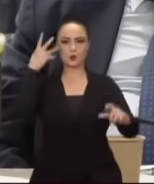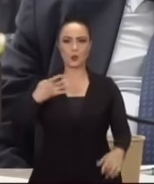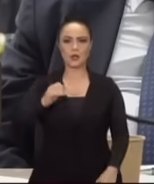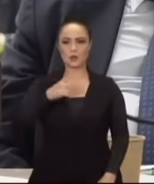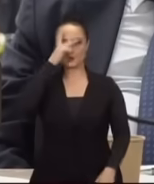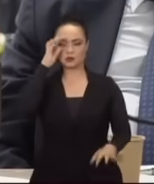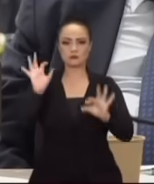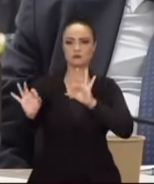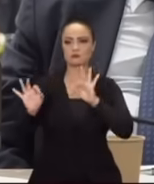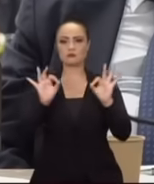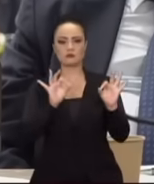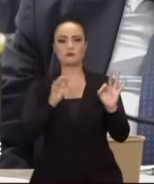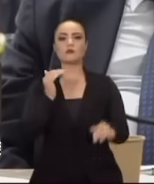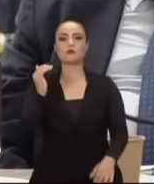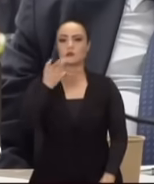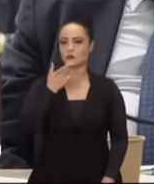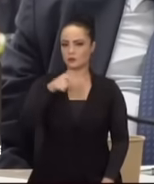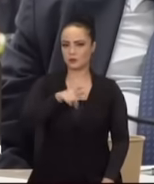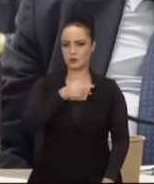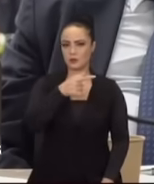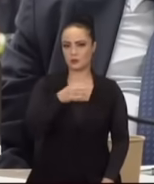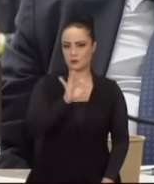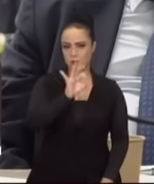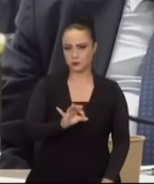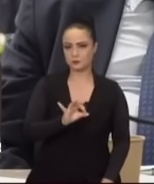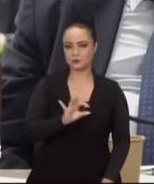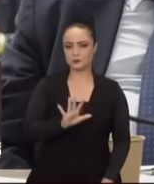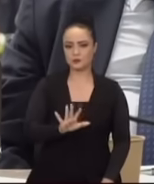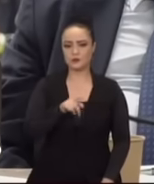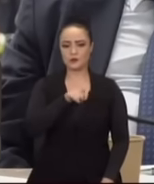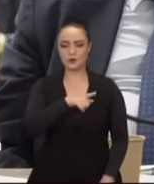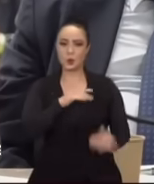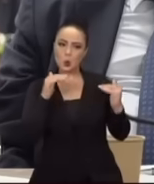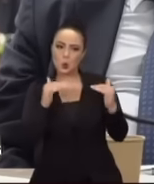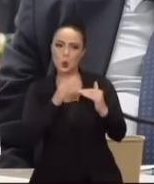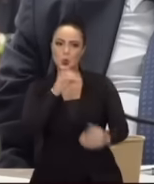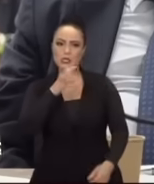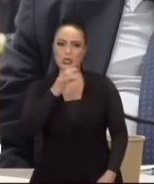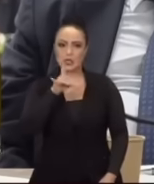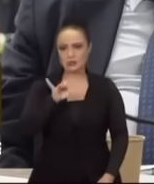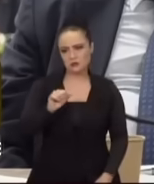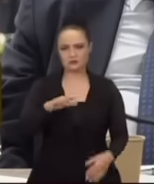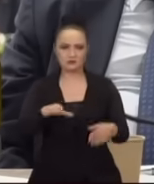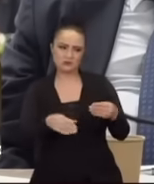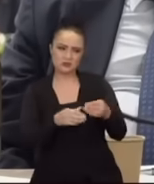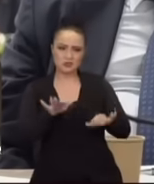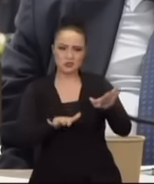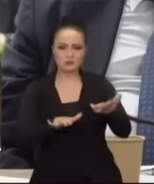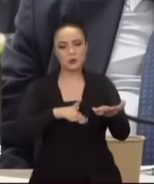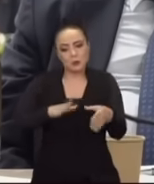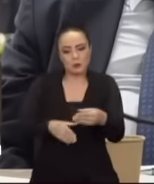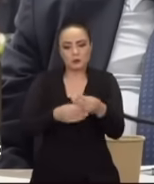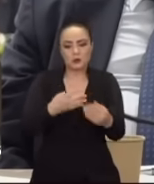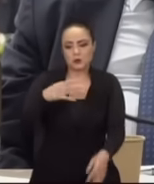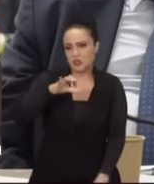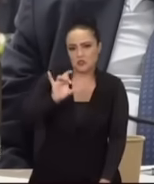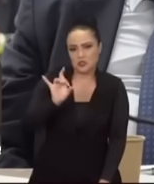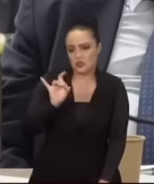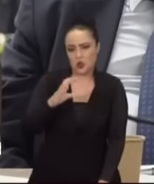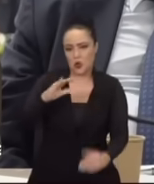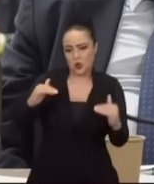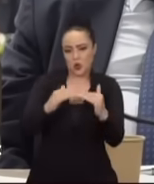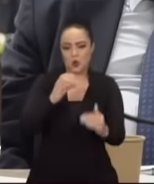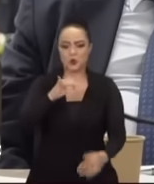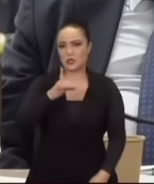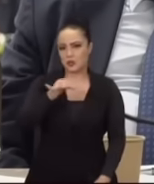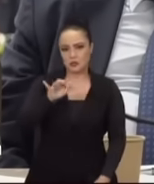assistiam. Vossa Excelência falou ali que dos 70%. Coincidência, talvez, ministro? Eu complementei. Vão aparecer 49. Apenas uma coincidência.